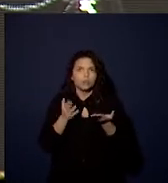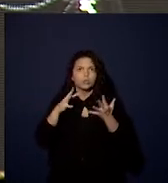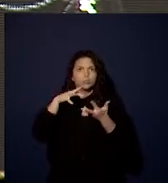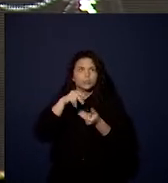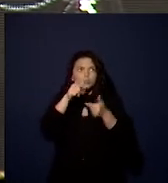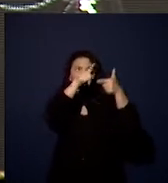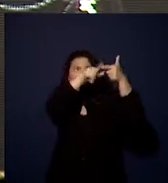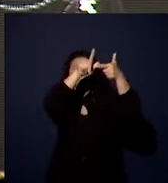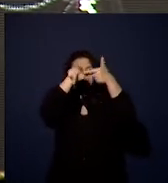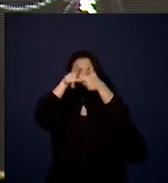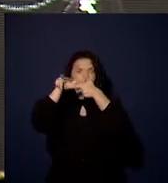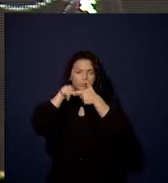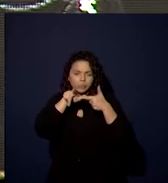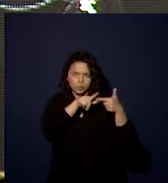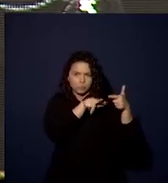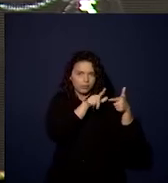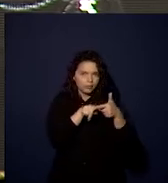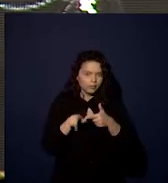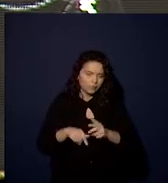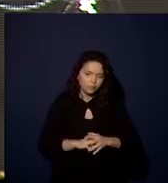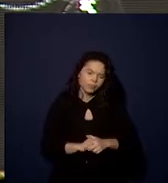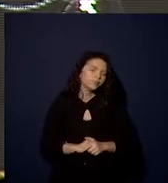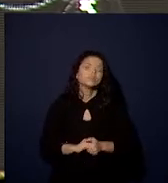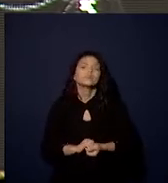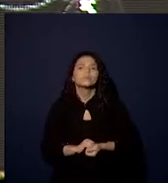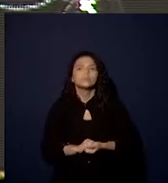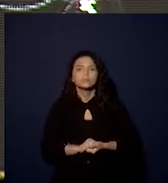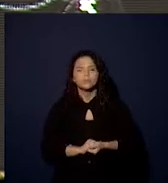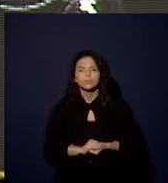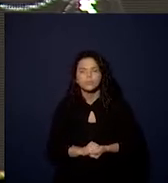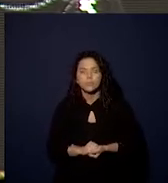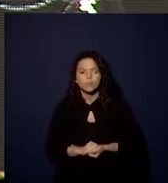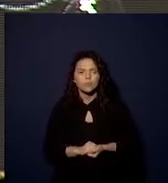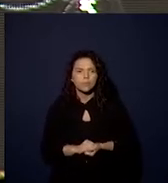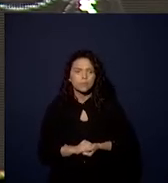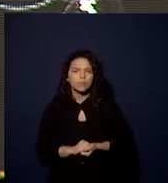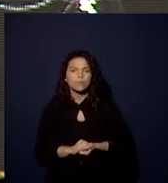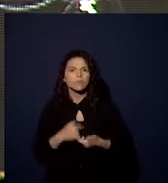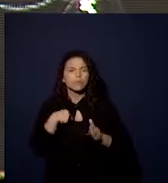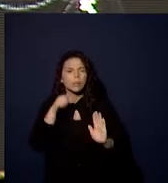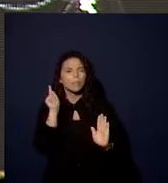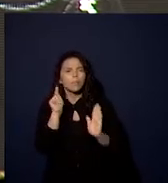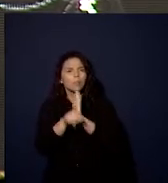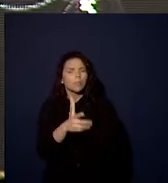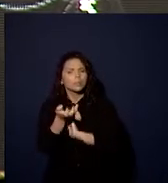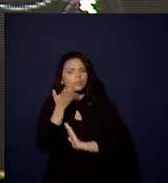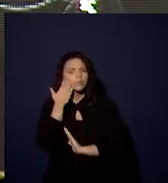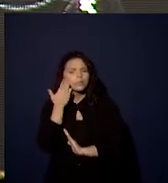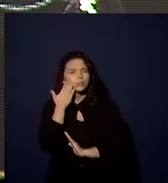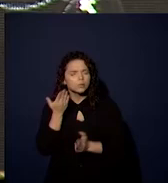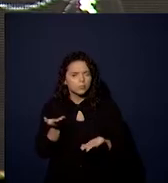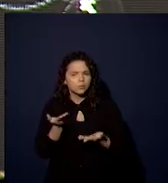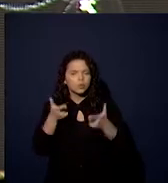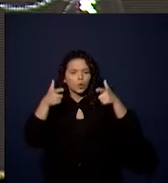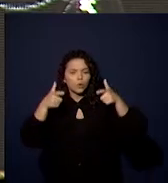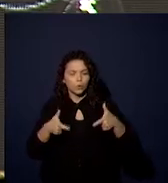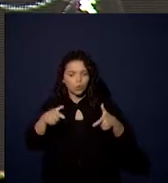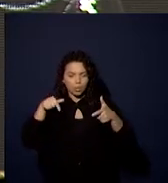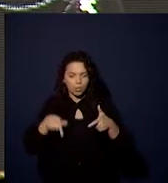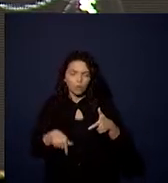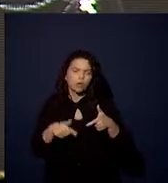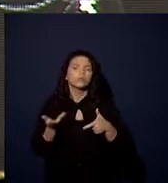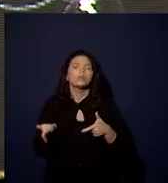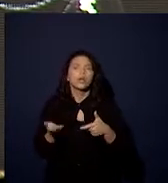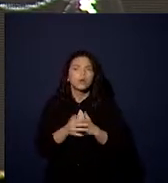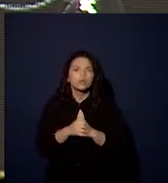em termos demanda combustível de transporte é a pergunta sobre local digamos é